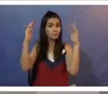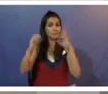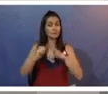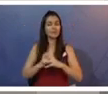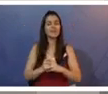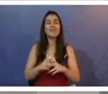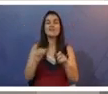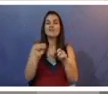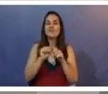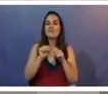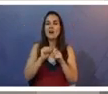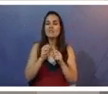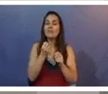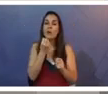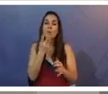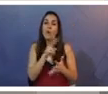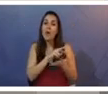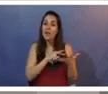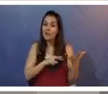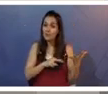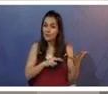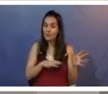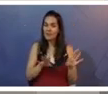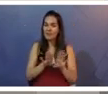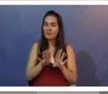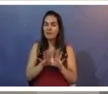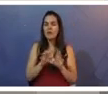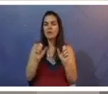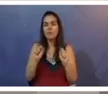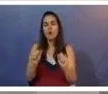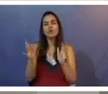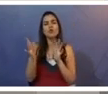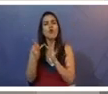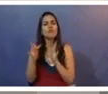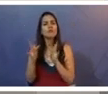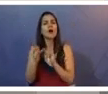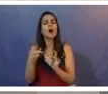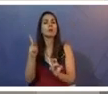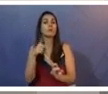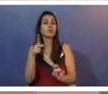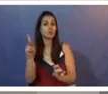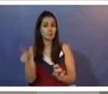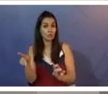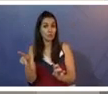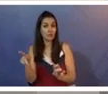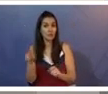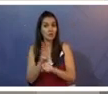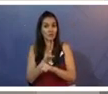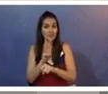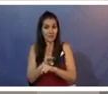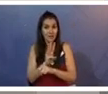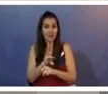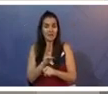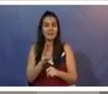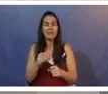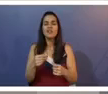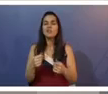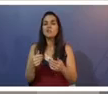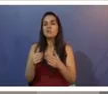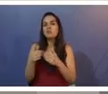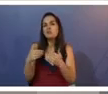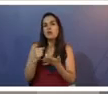façam uma boa leitura. Também podem entrar em contato com os professores tutores de vocês, tirarem as dúvidas